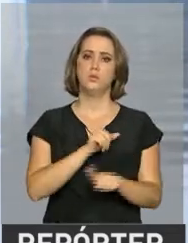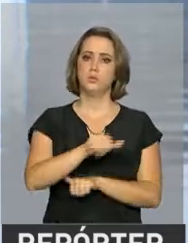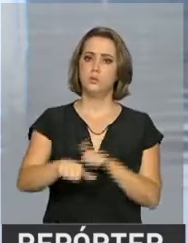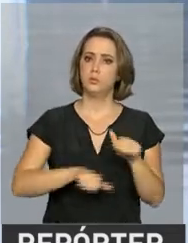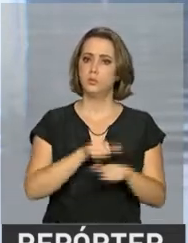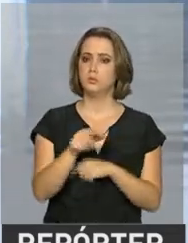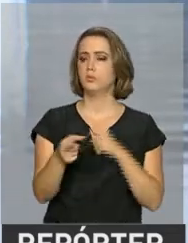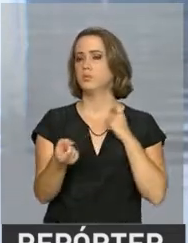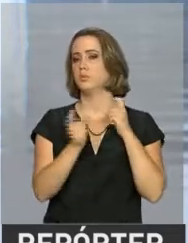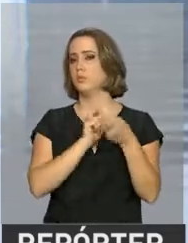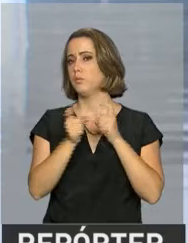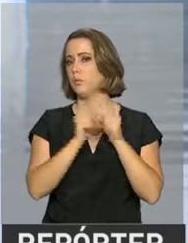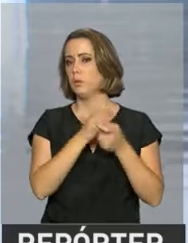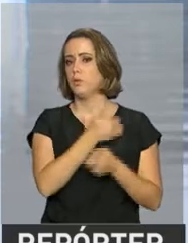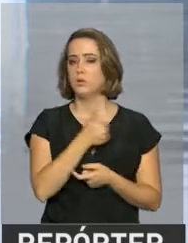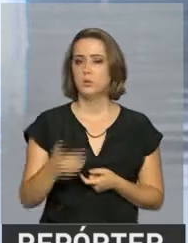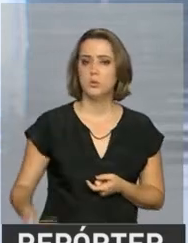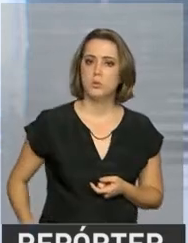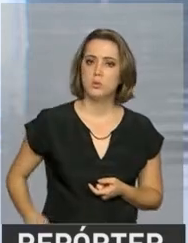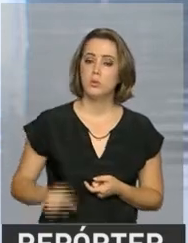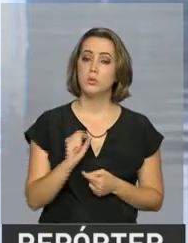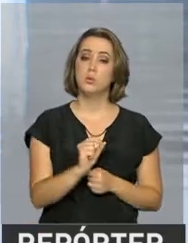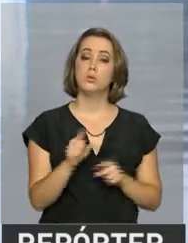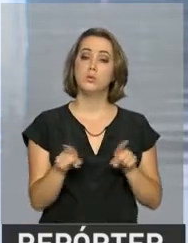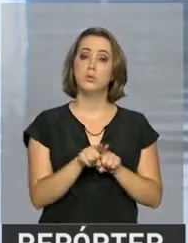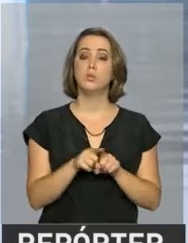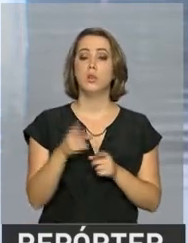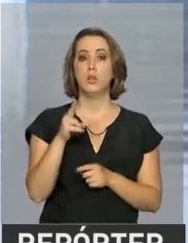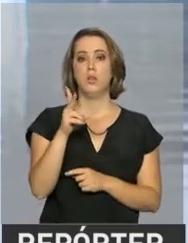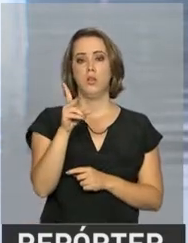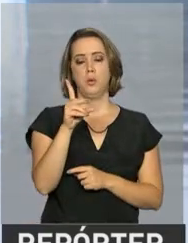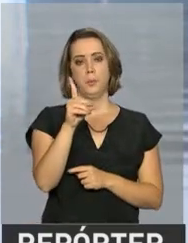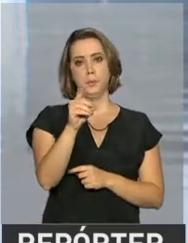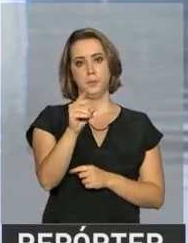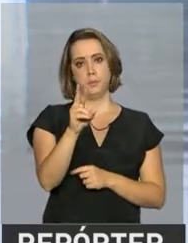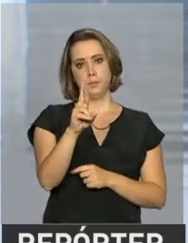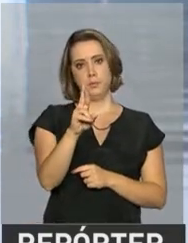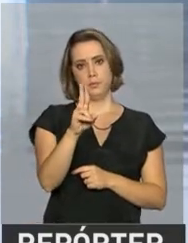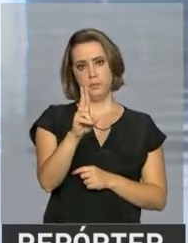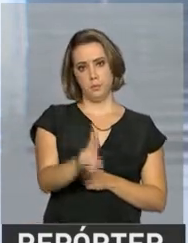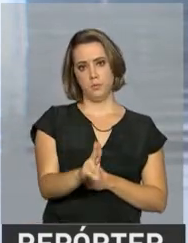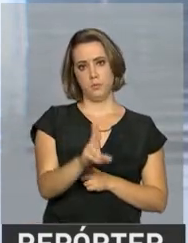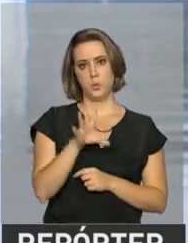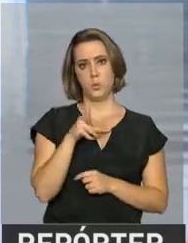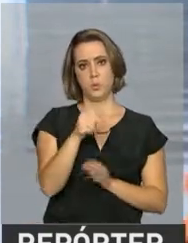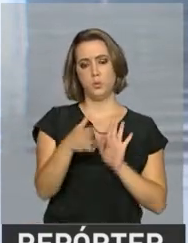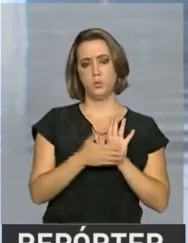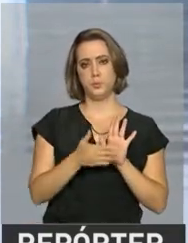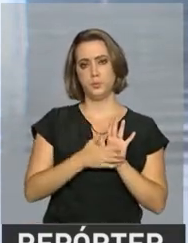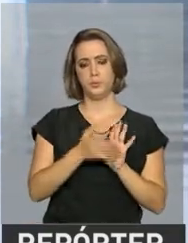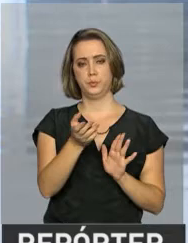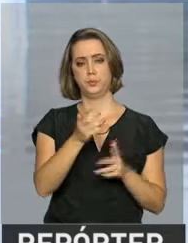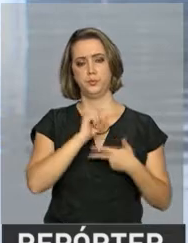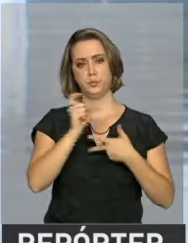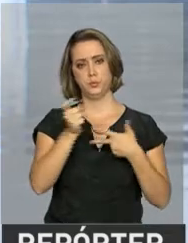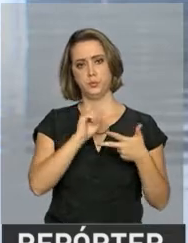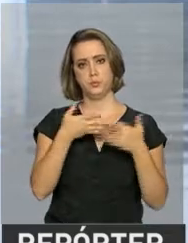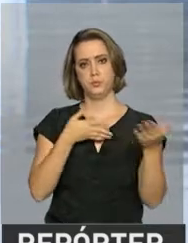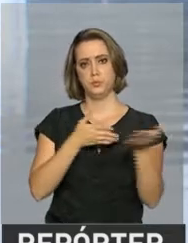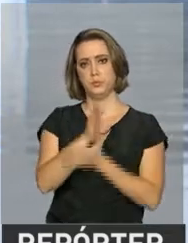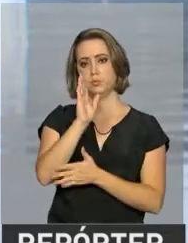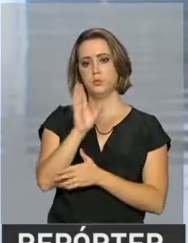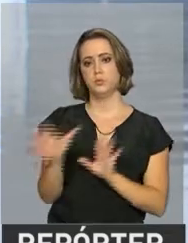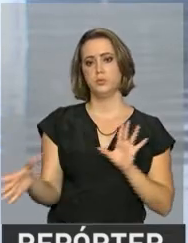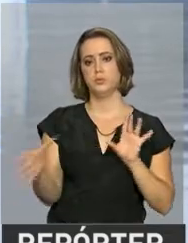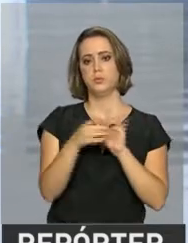das empresas governamentais ea desvinculação de receitas da união todas as propostas do executivo aprovadas